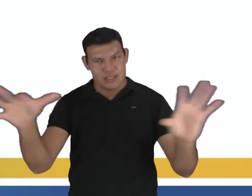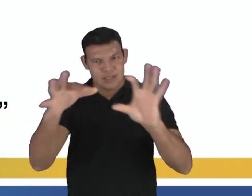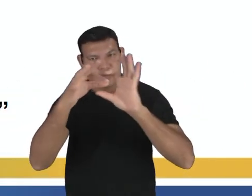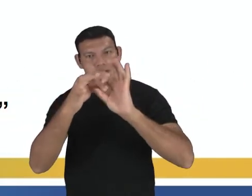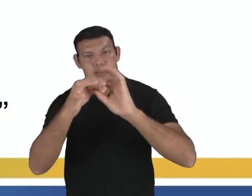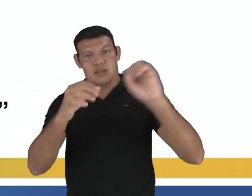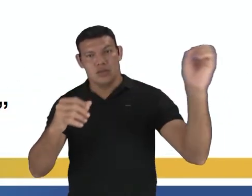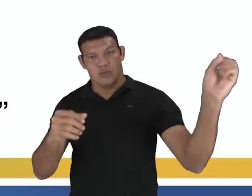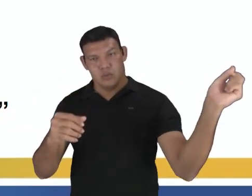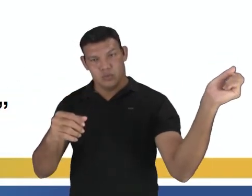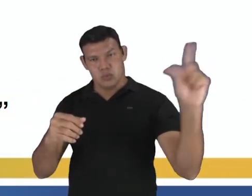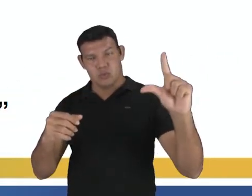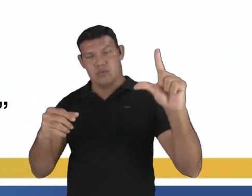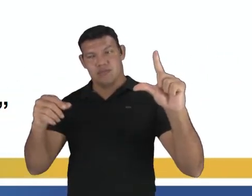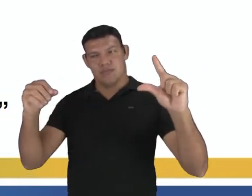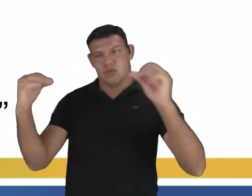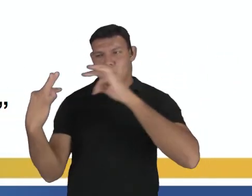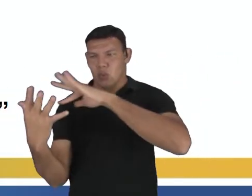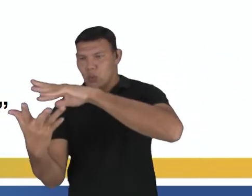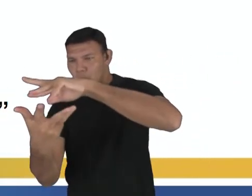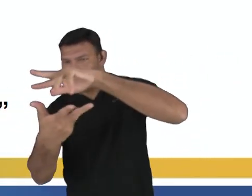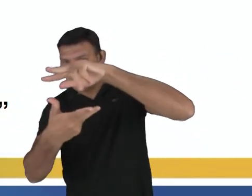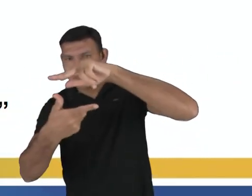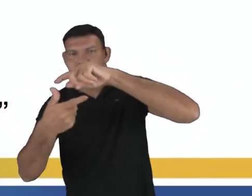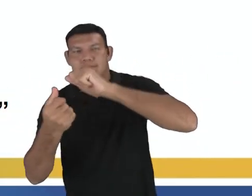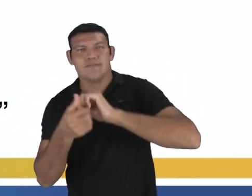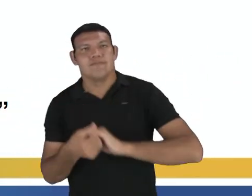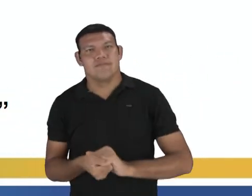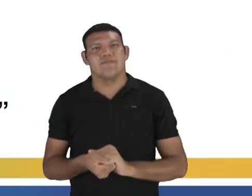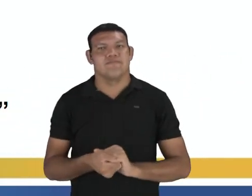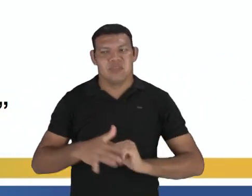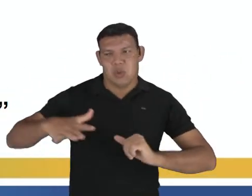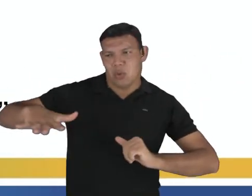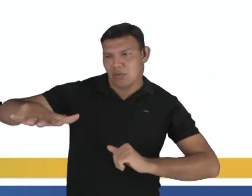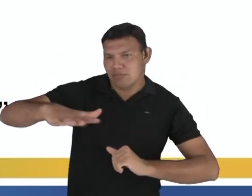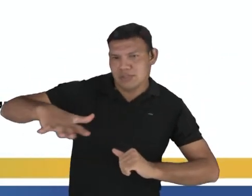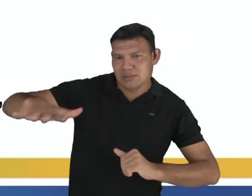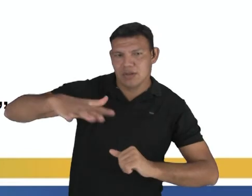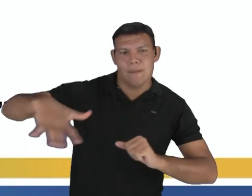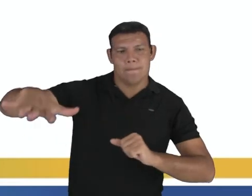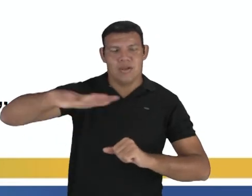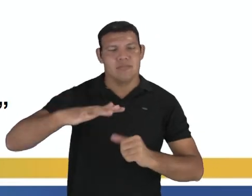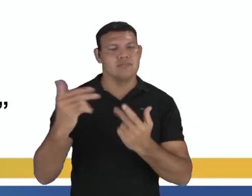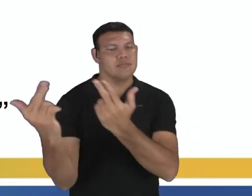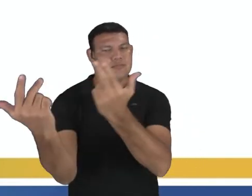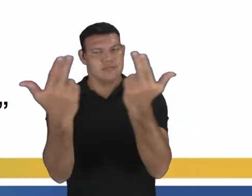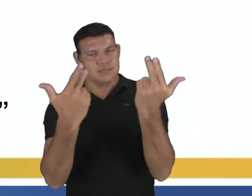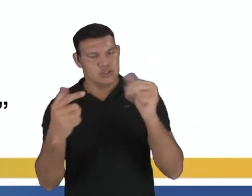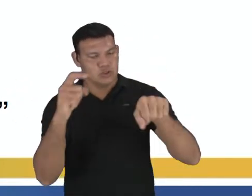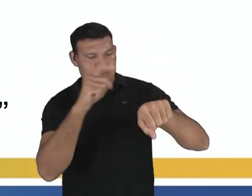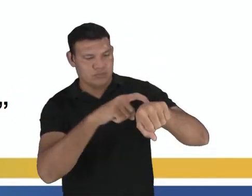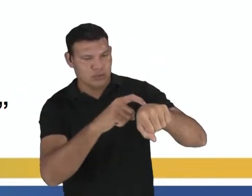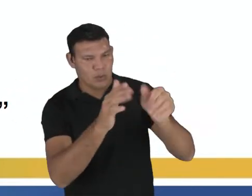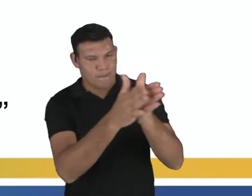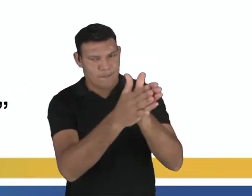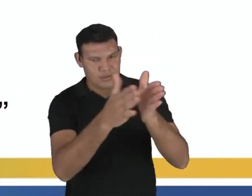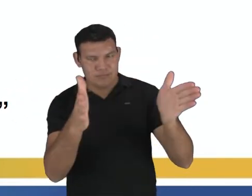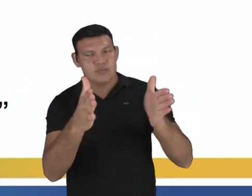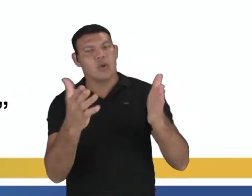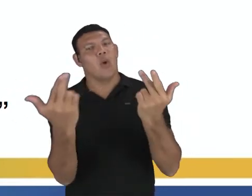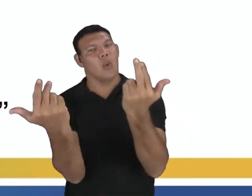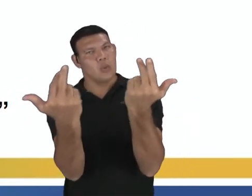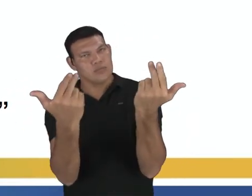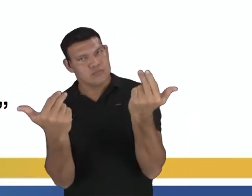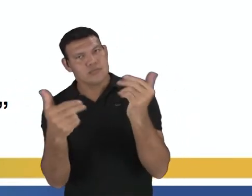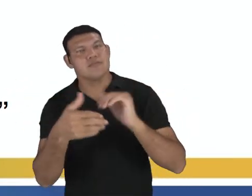Sol, o Sol aos planetas que orbitam, varre áreas iguais em intervalo de tempo igual. Então é basicamente isso. Se eu